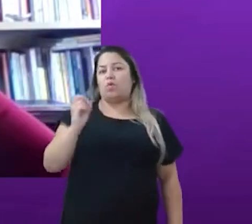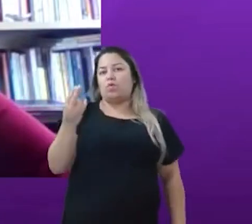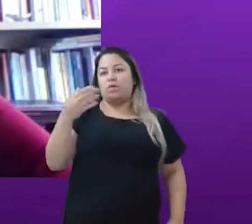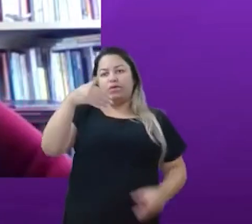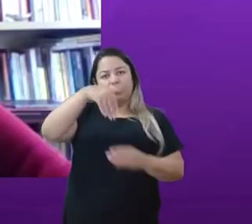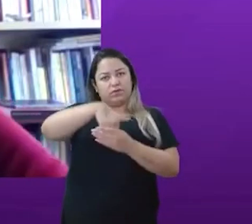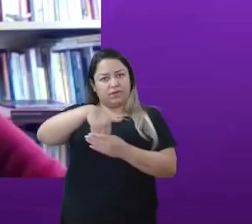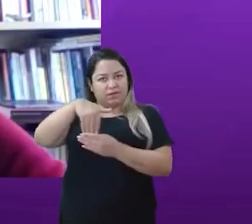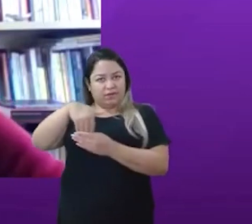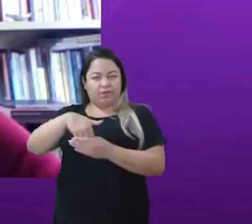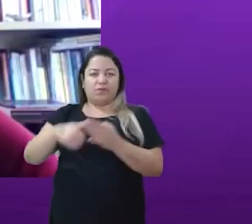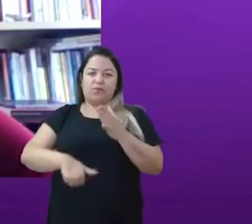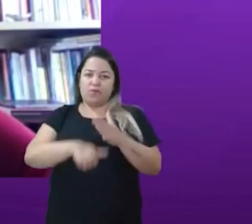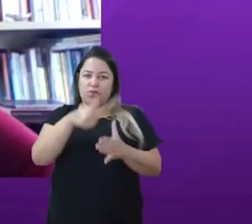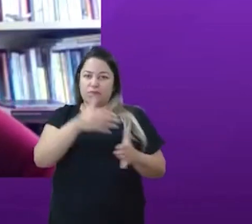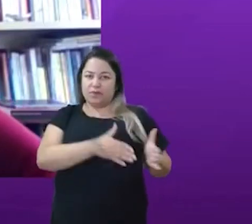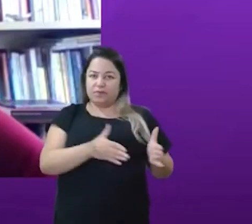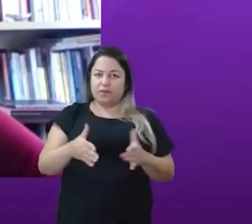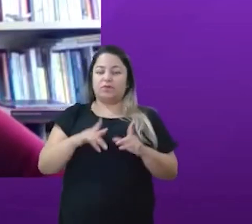E o primeiro,